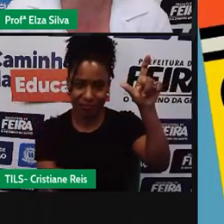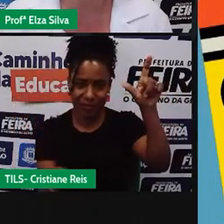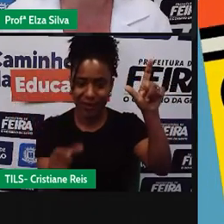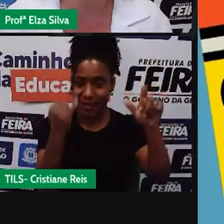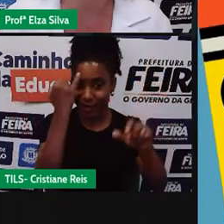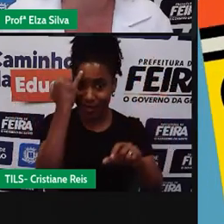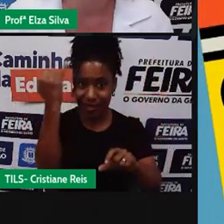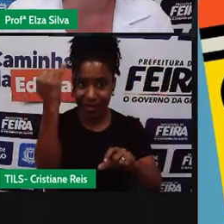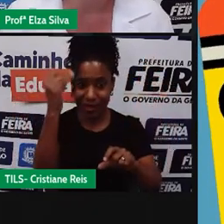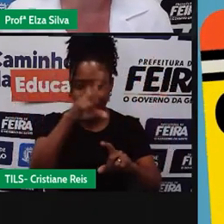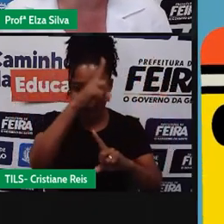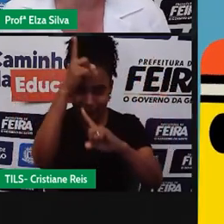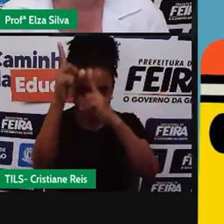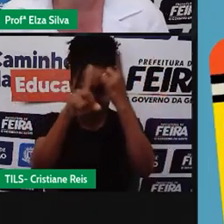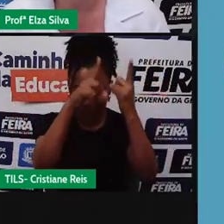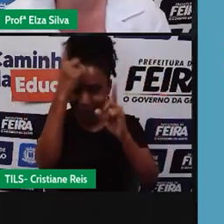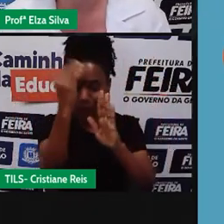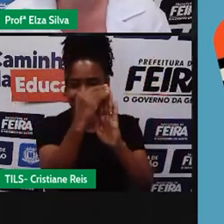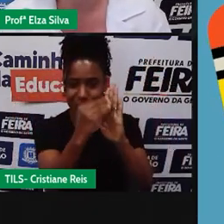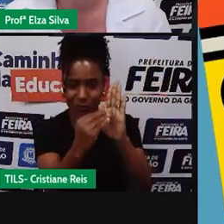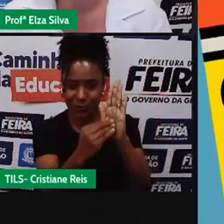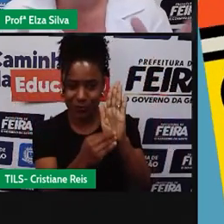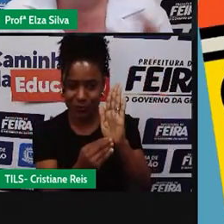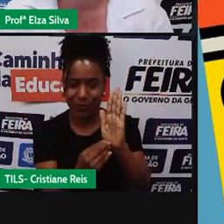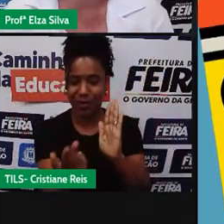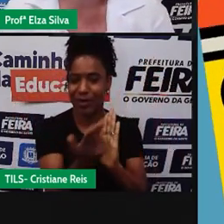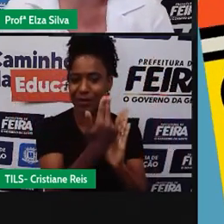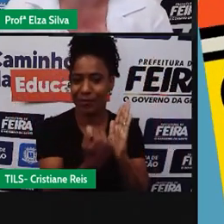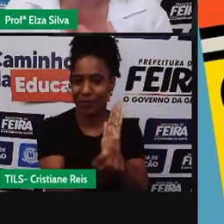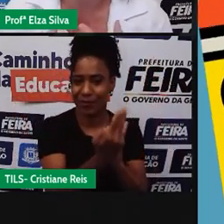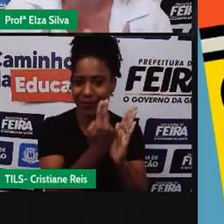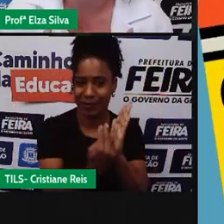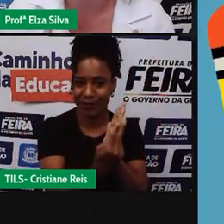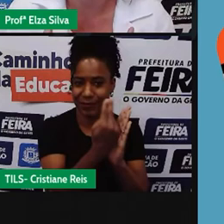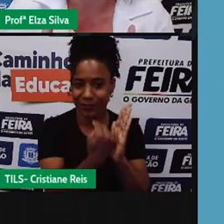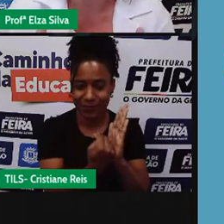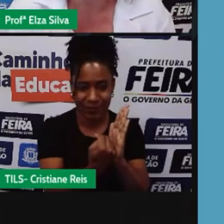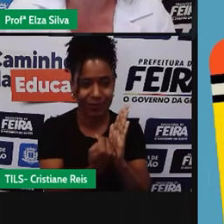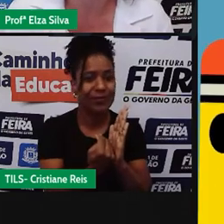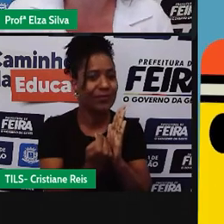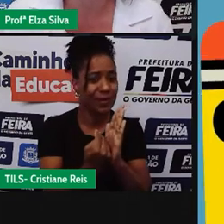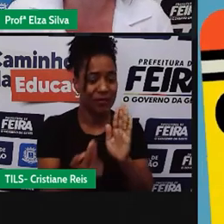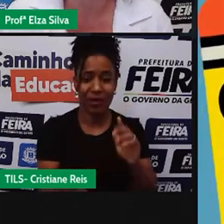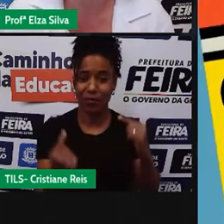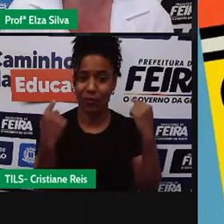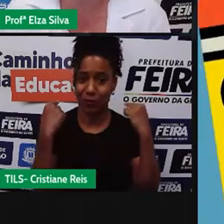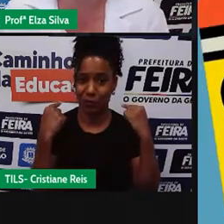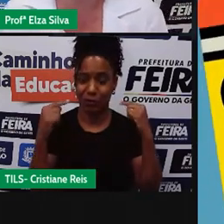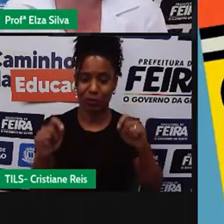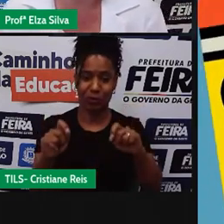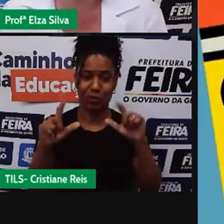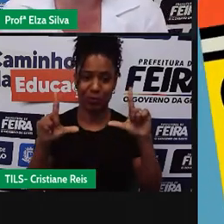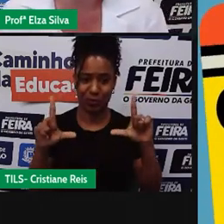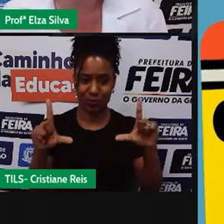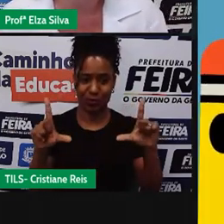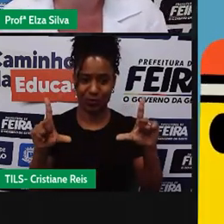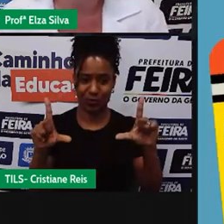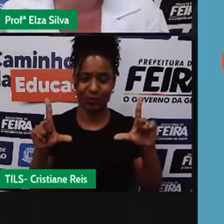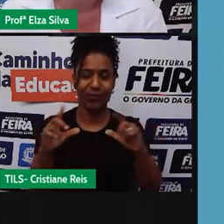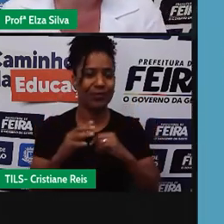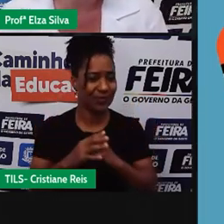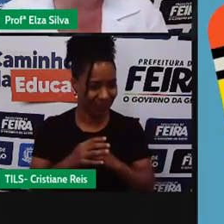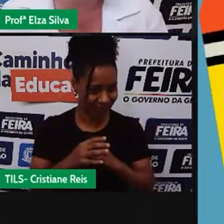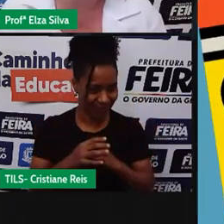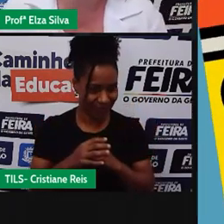o texto, as imagens, se nós vamos colocar algum fundo. Por exemplo, se você for